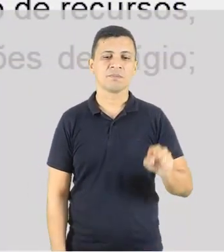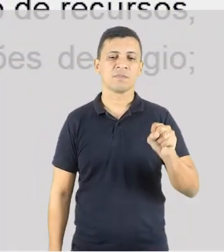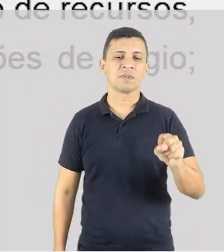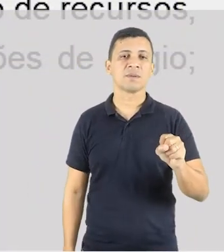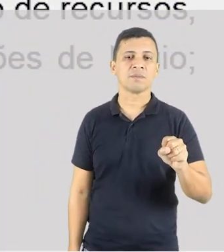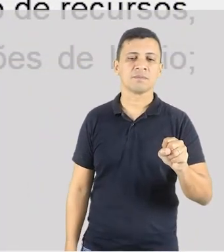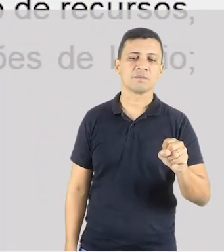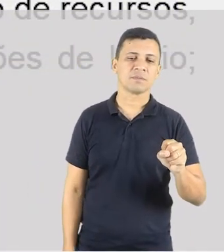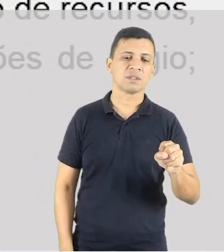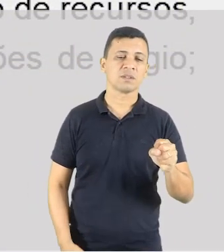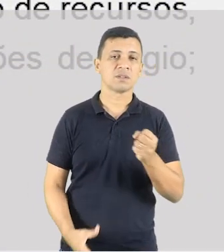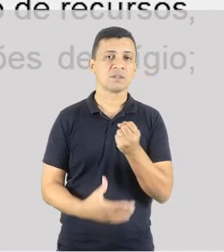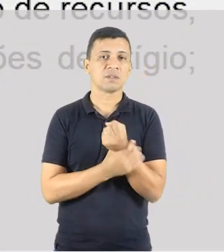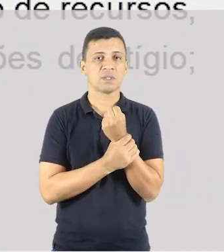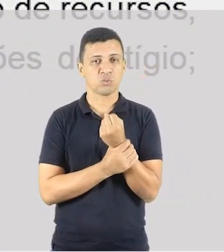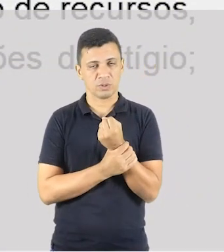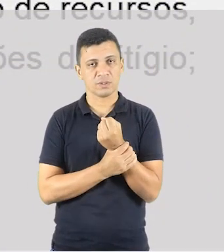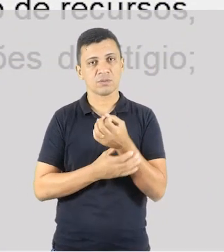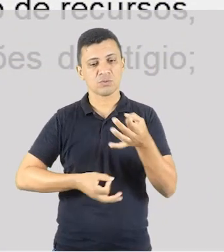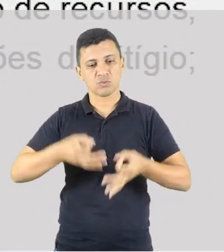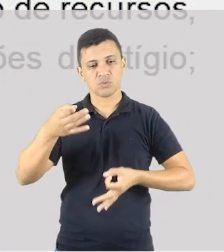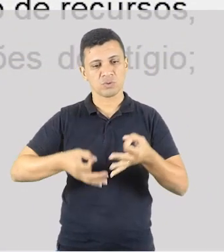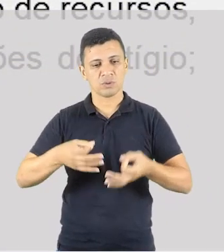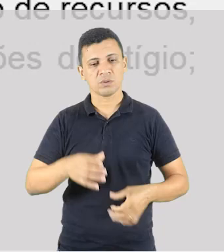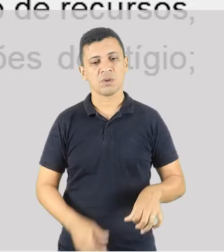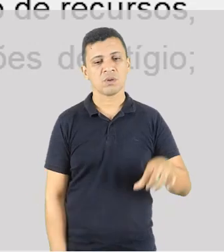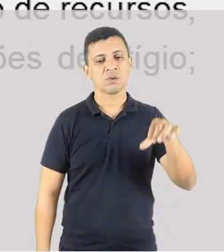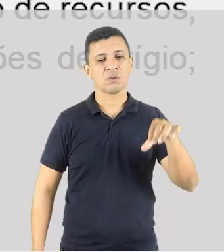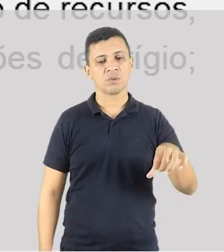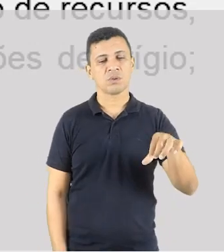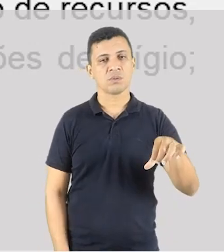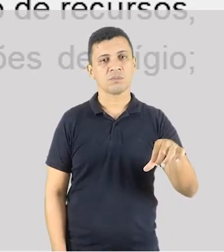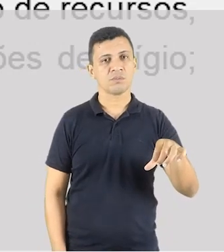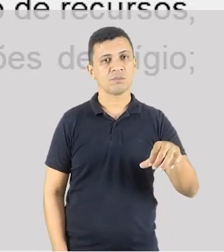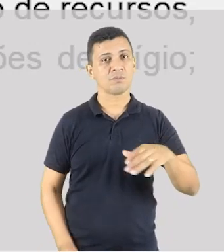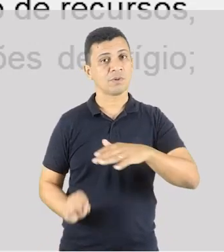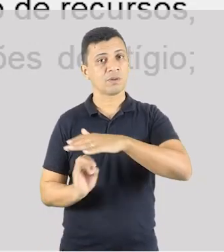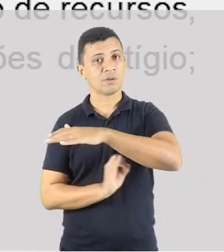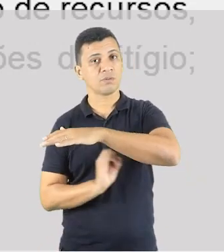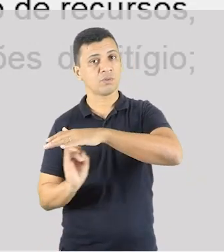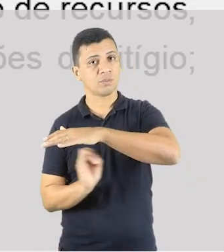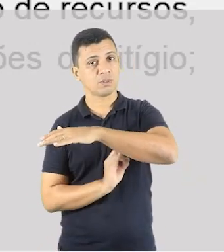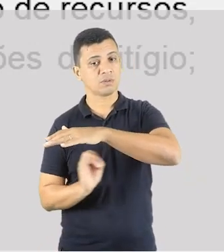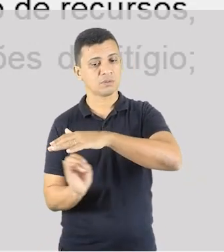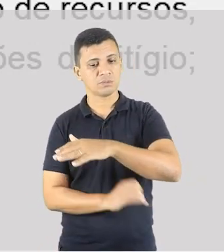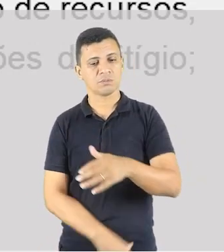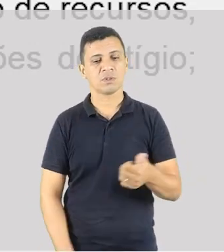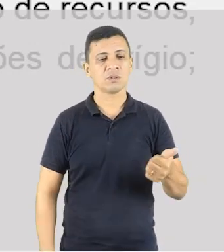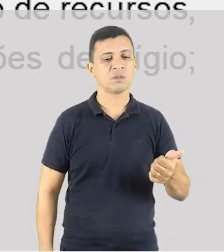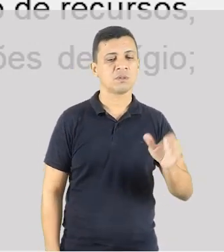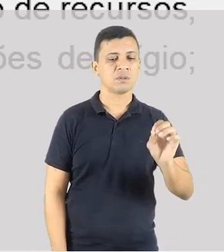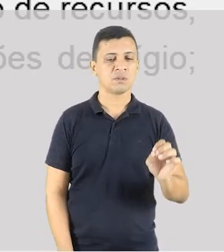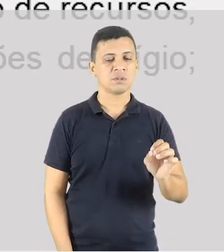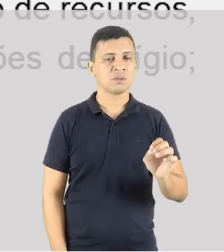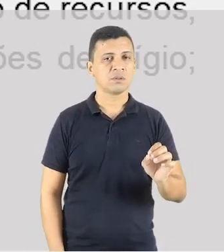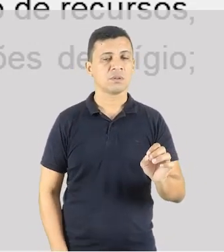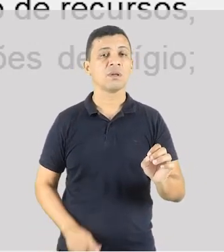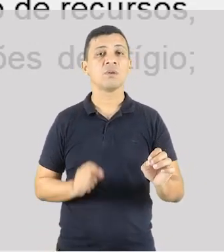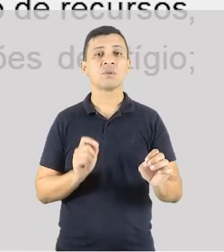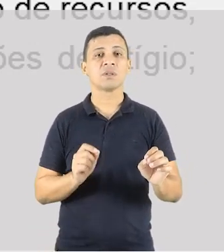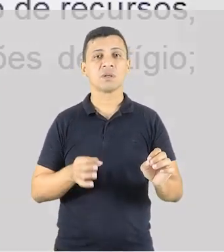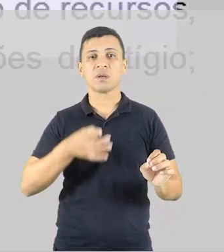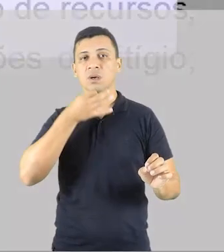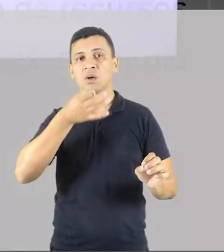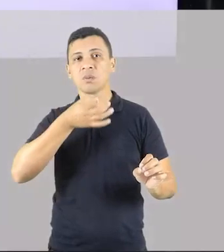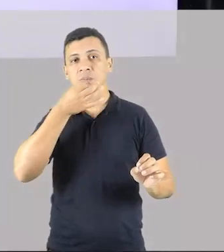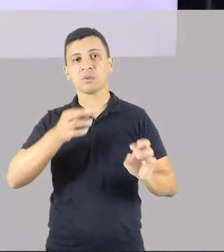Oitavo, eu tenho a segurança jurídica. No nono, eu tenho o informalismo. No décimo, eu tenho o contraditório